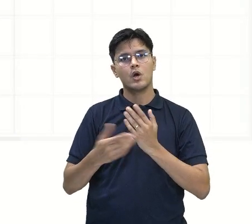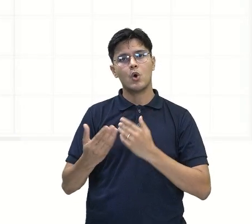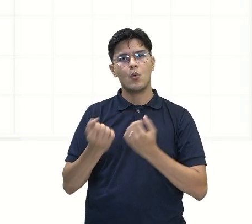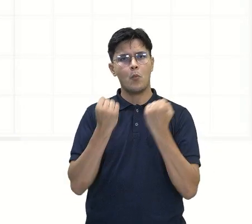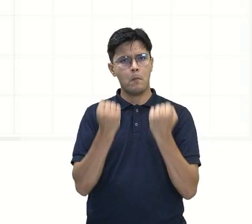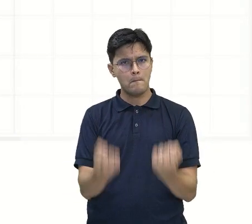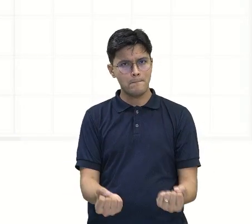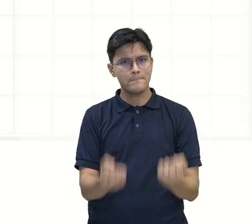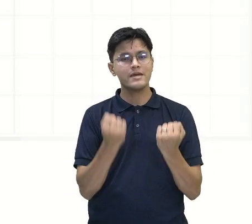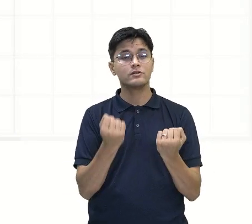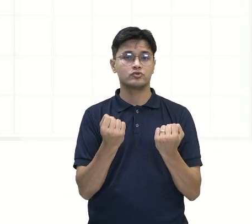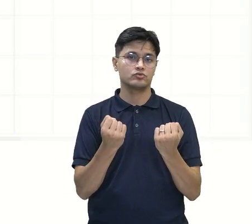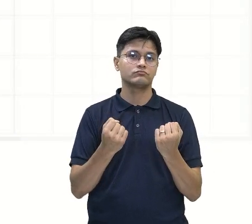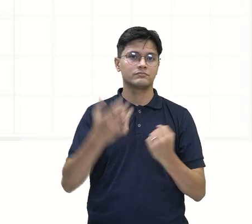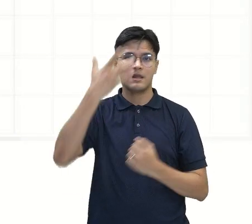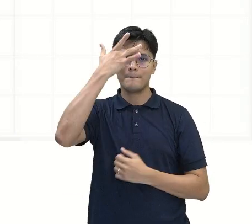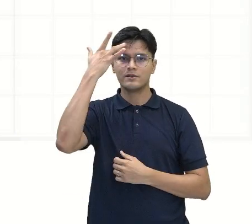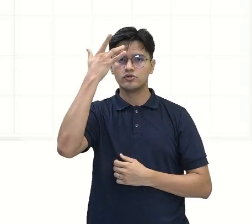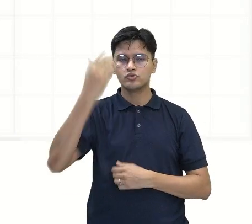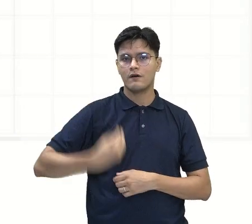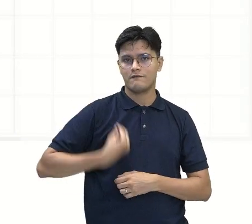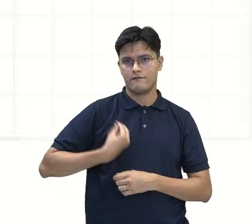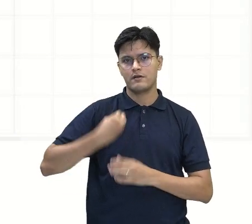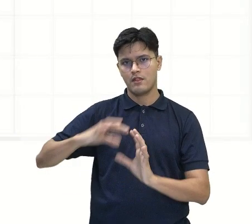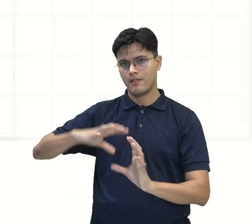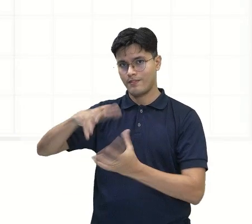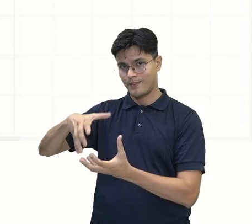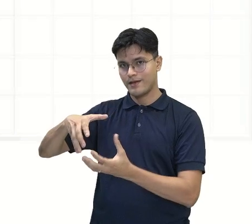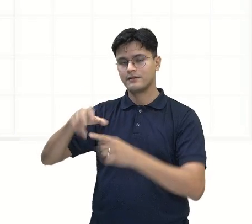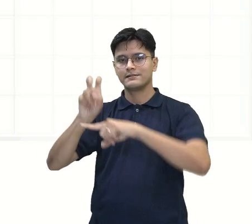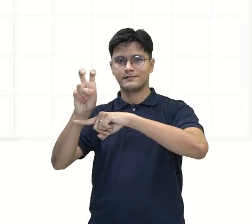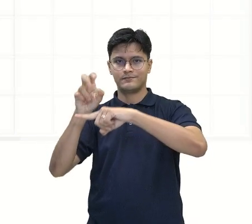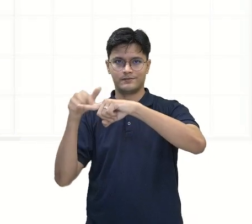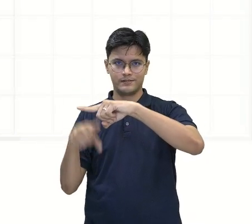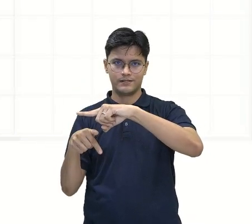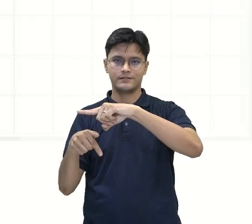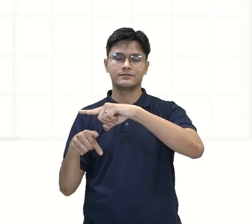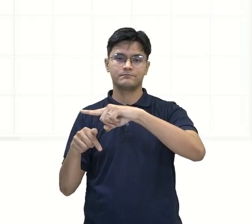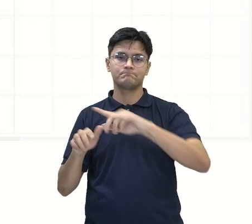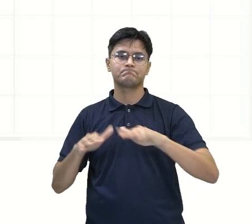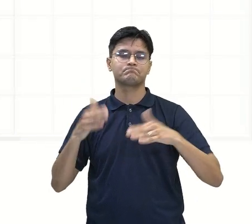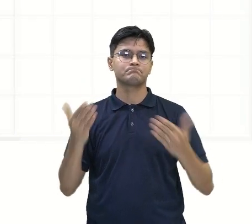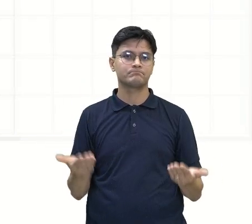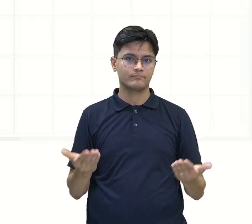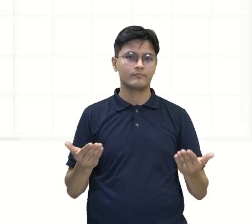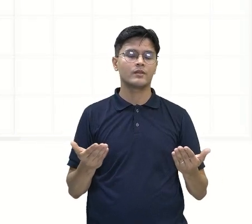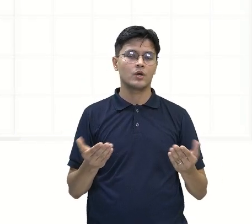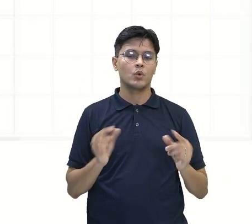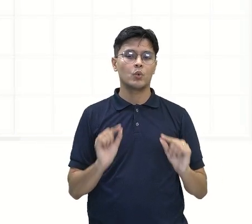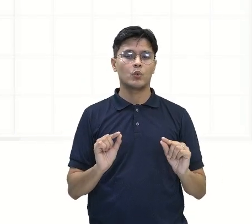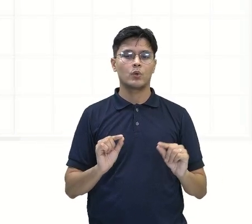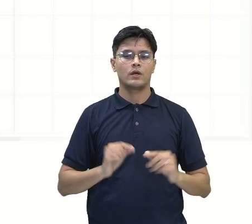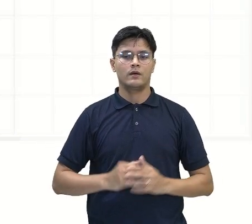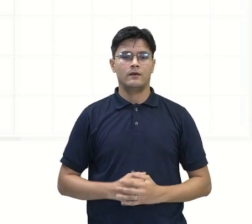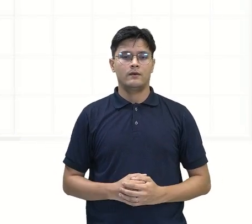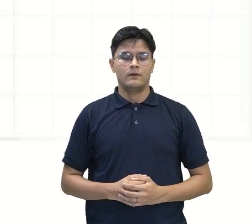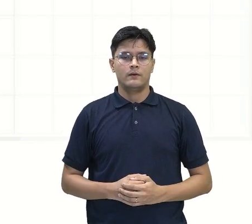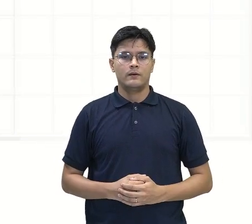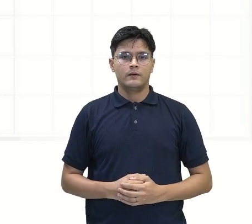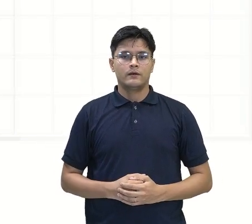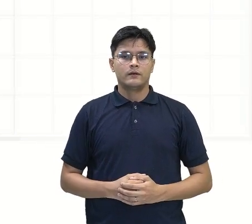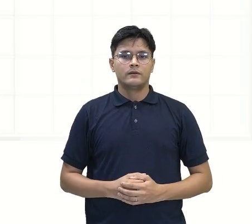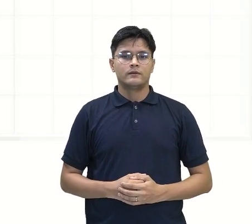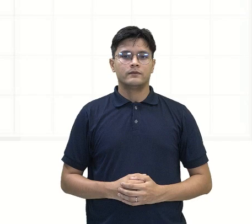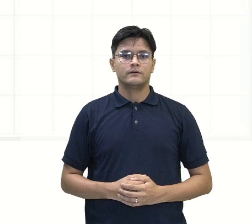Terra, tá? Então 5 sobre 7. Dessa forma, o peso de uma pessoa que na Terra